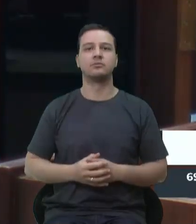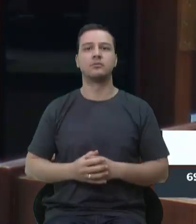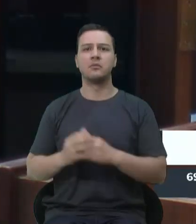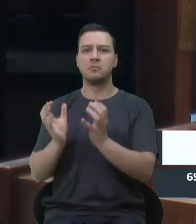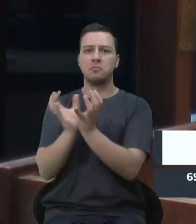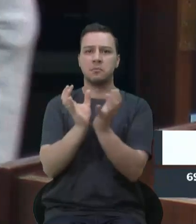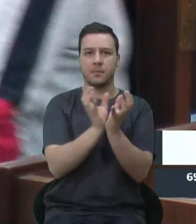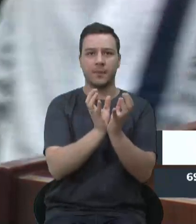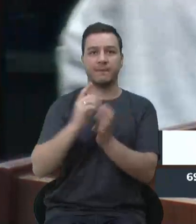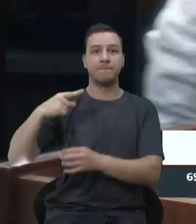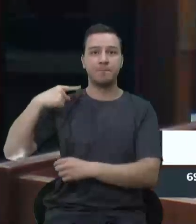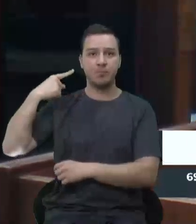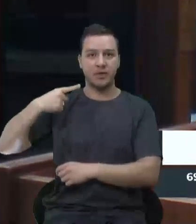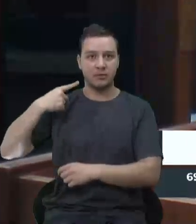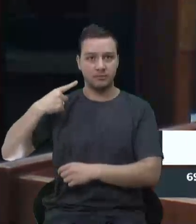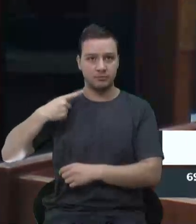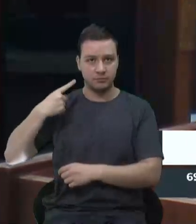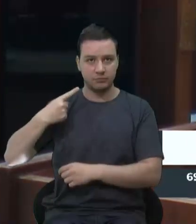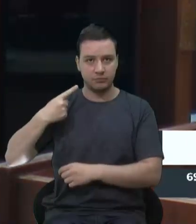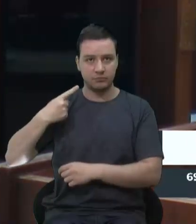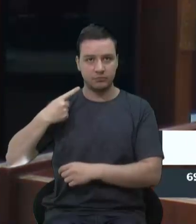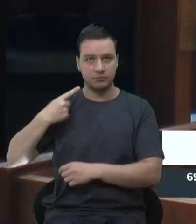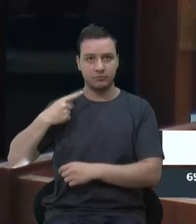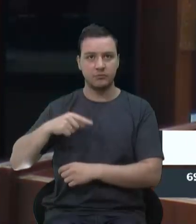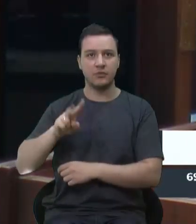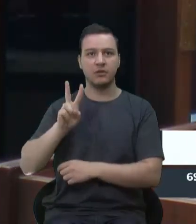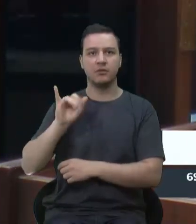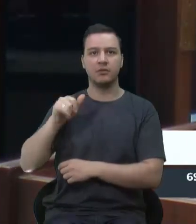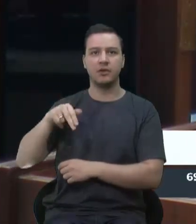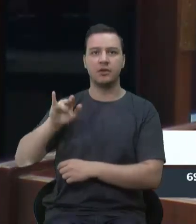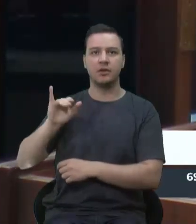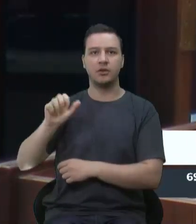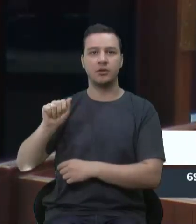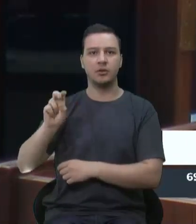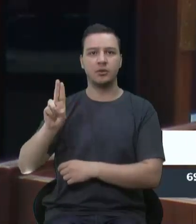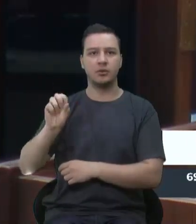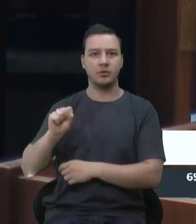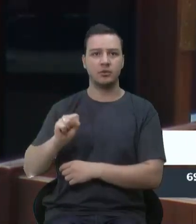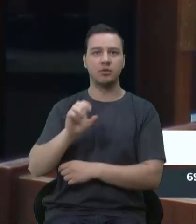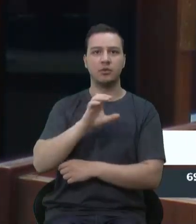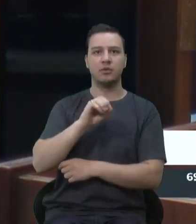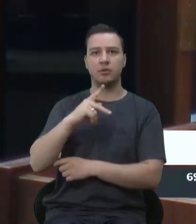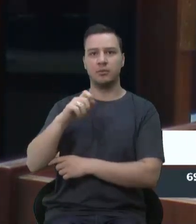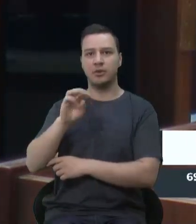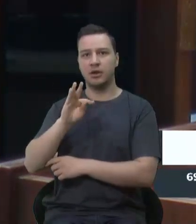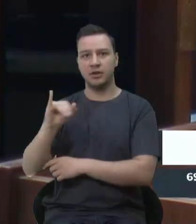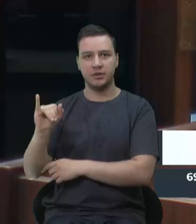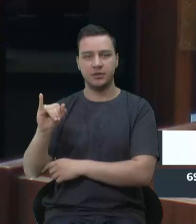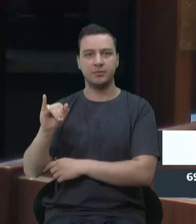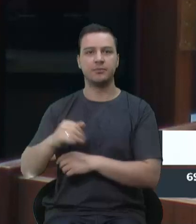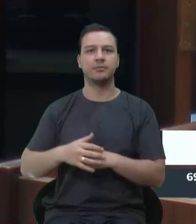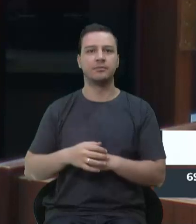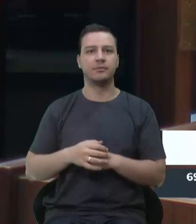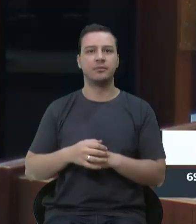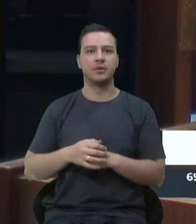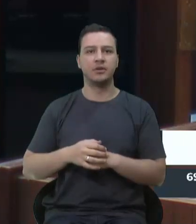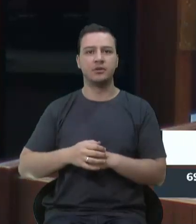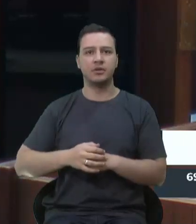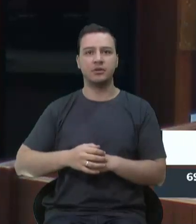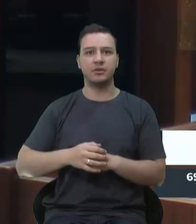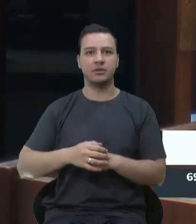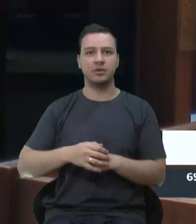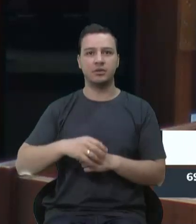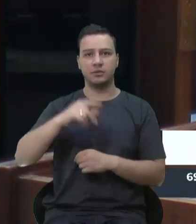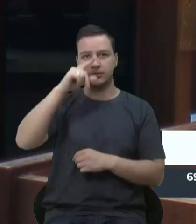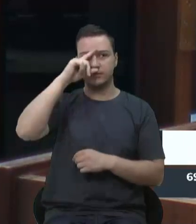colegas advogados, doutor Vinícius de Figueiredo, doutor Moser Copete, vereador Sandro Fantinel,